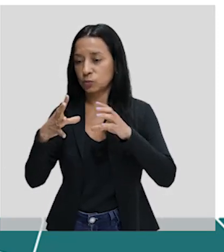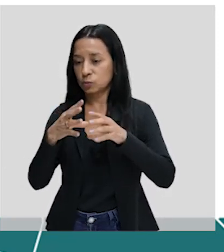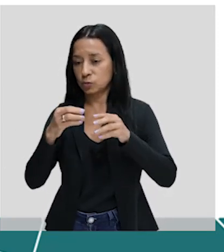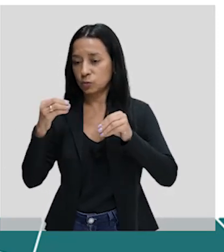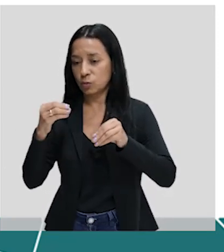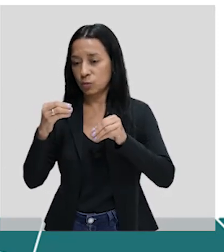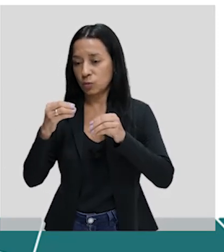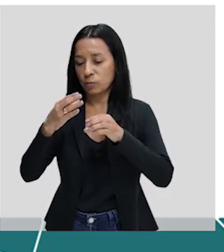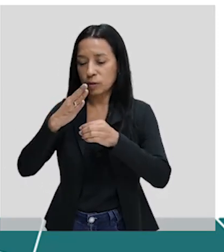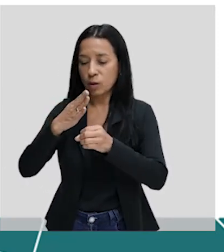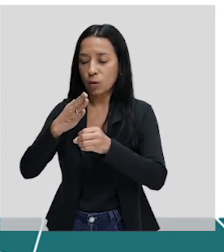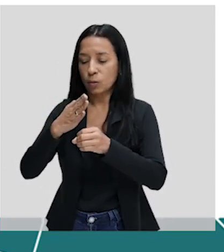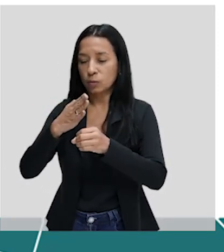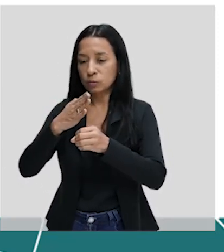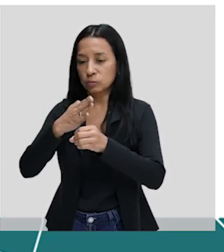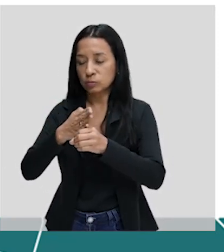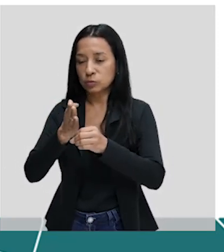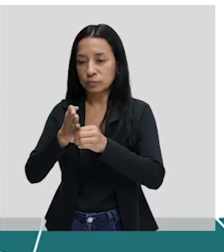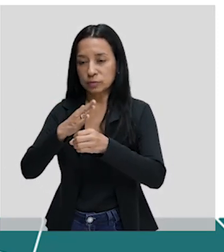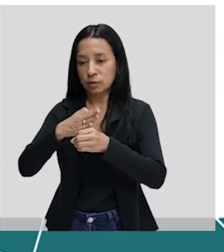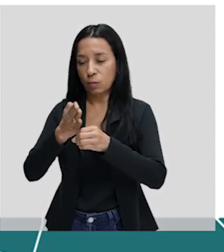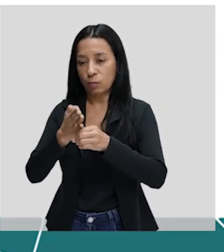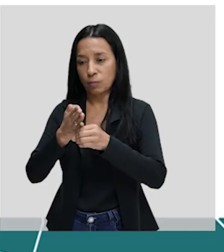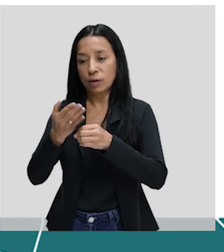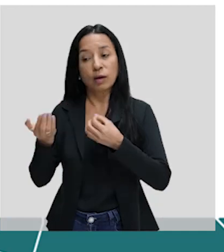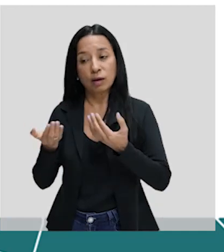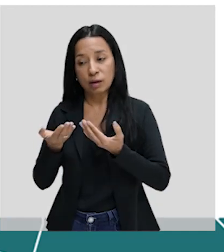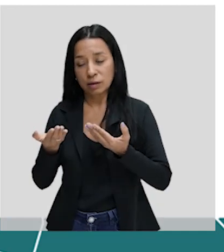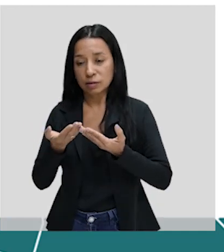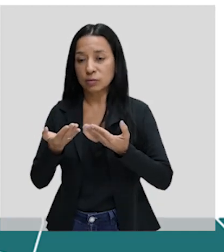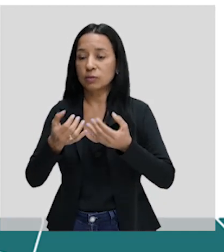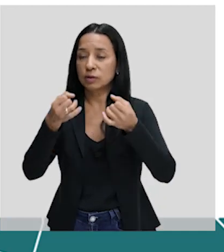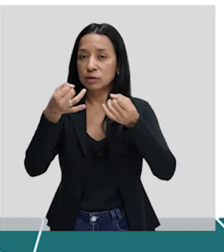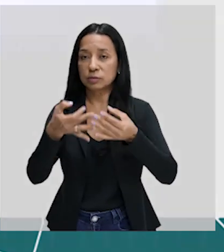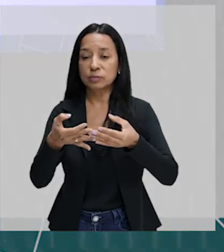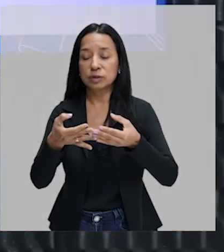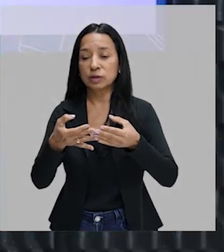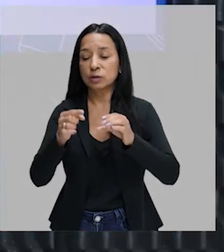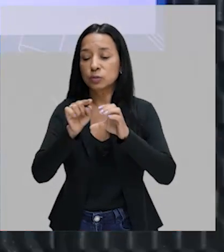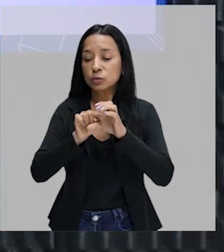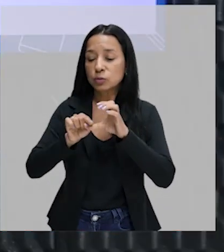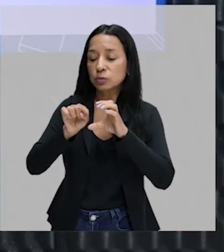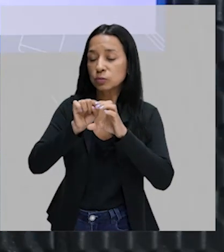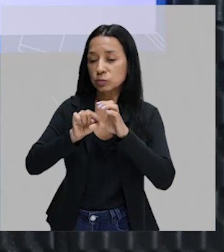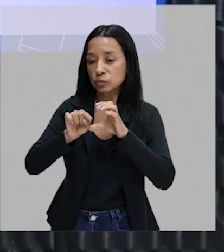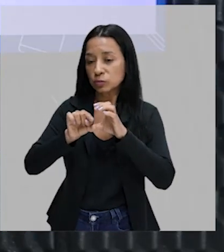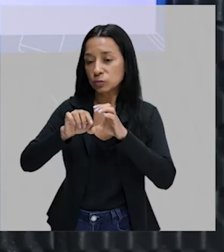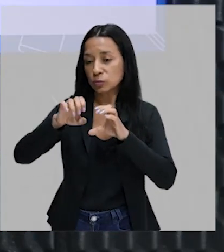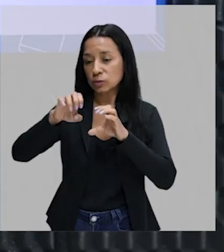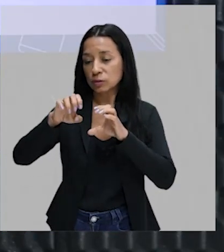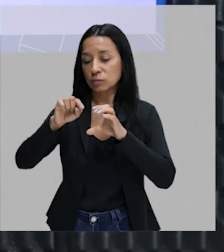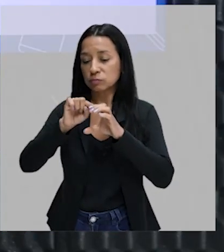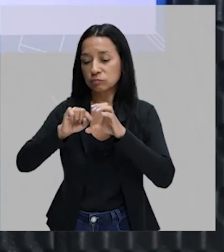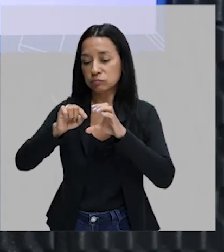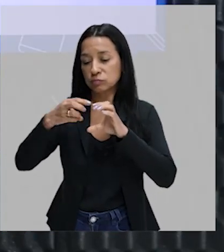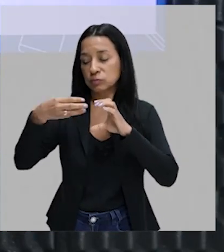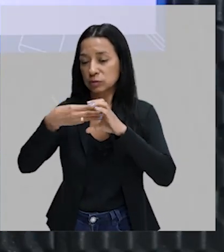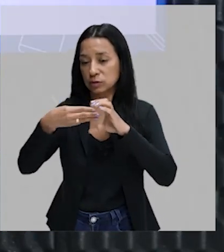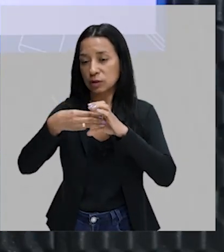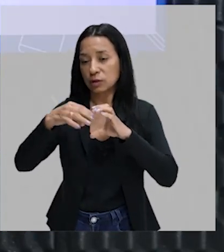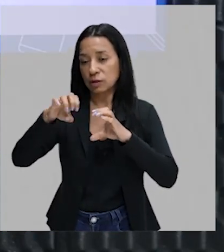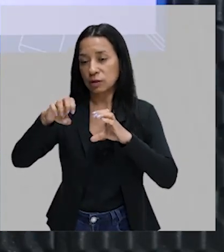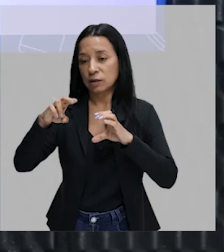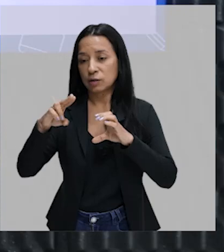celular. Agora, eu estou falando, pessoal, do núcleo das células eucarióticas, certo? Na